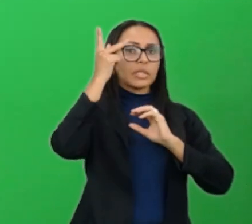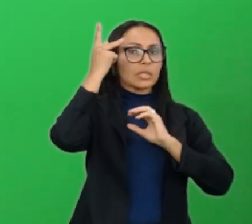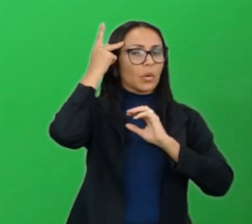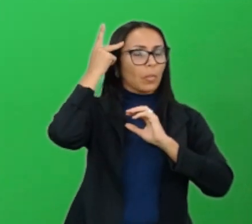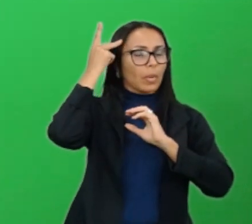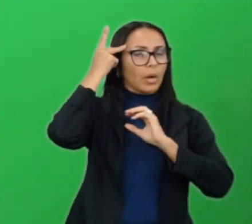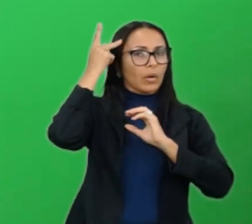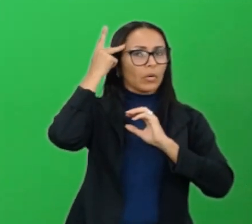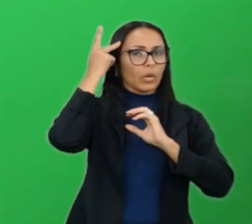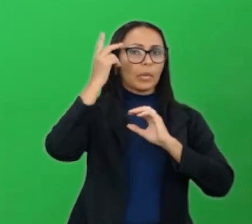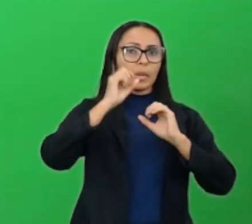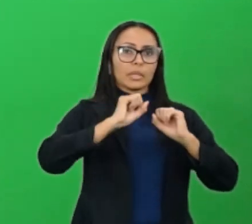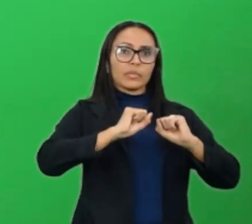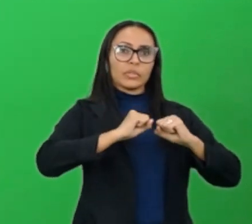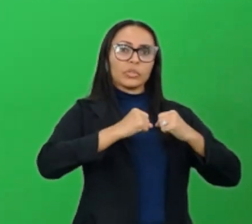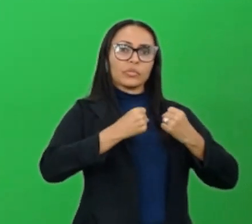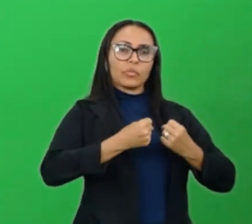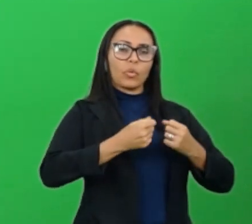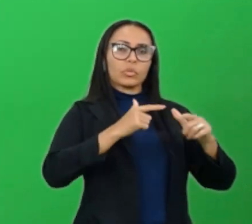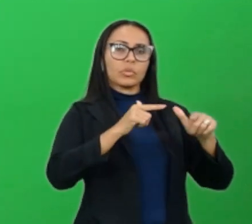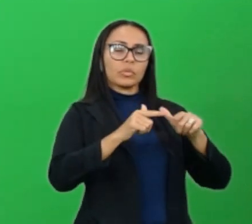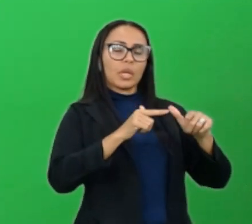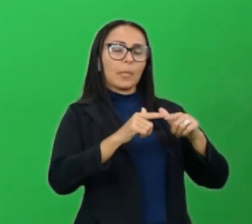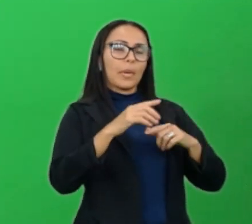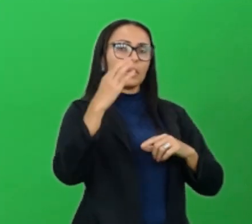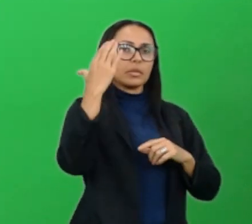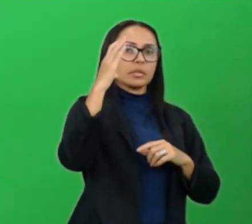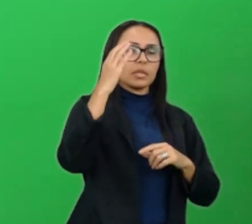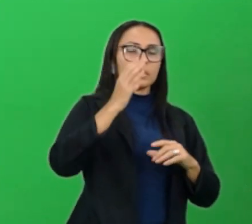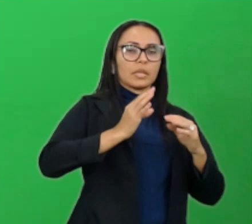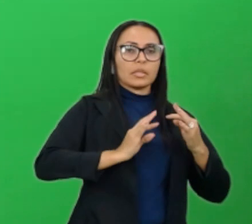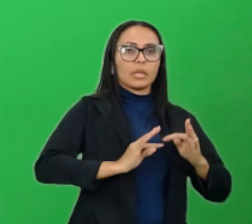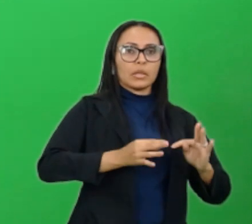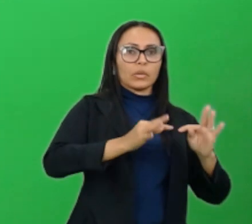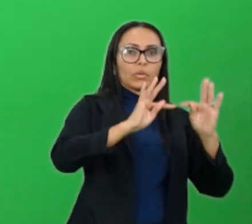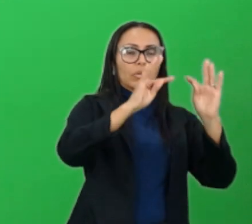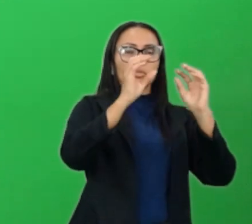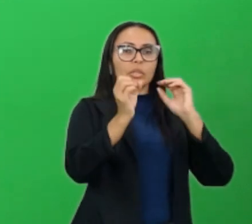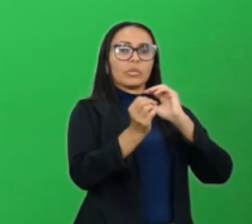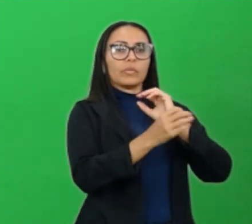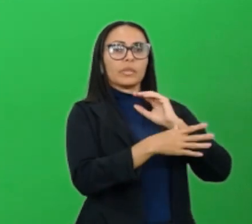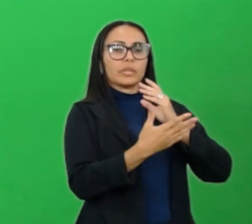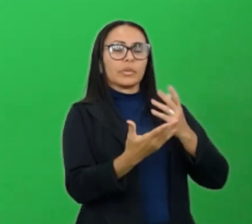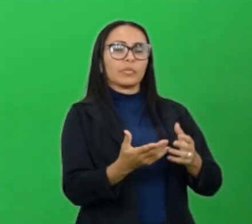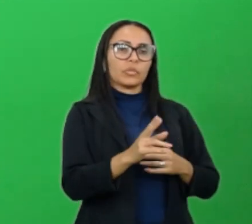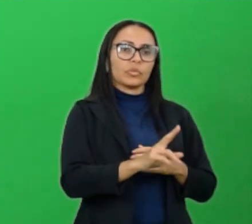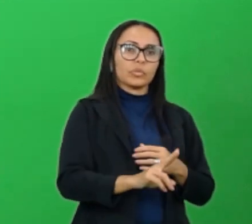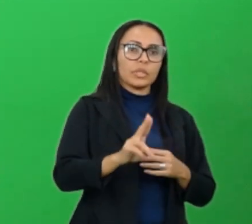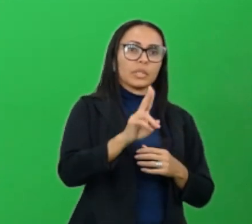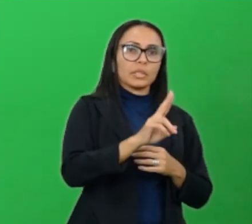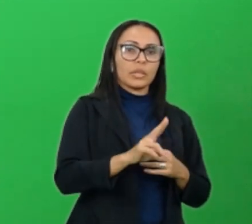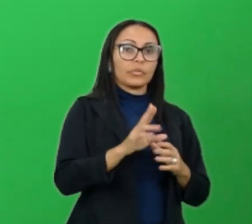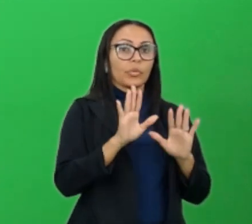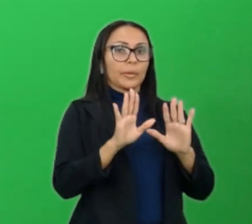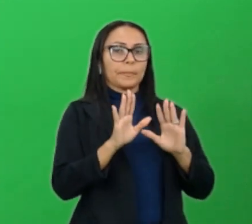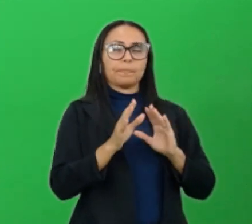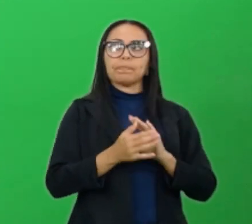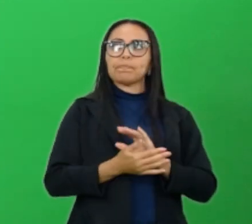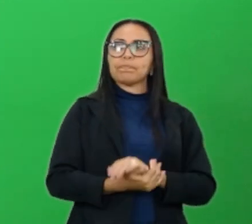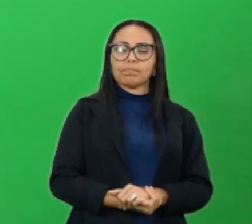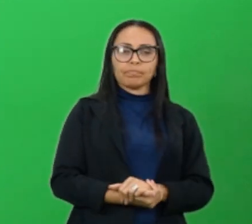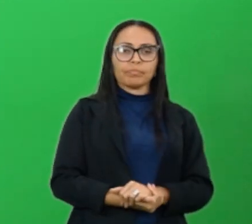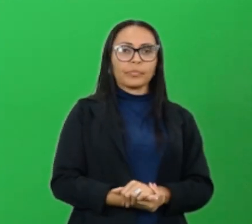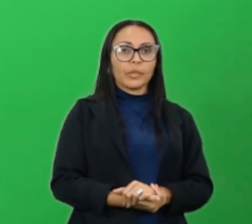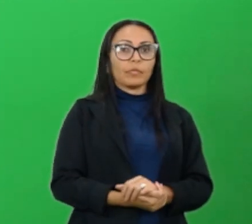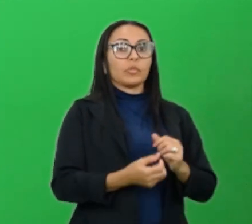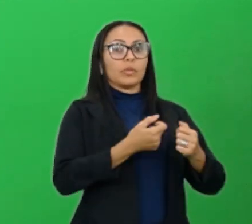às atividades de ciência, tecnologia e inovação. Os indicadores utilizados foram os seguintes: perfil e distribuição geográfica